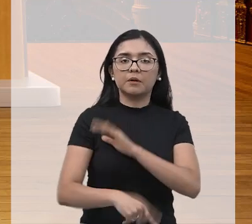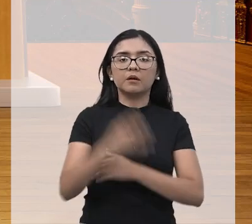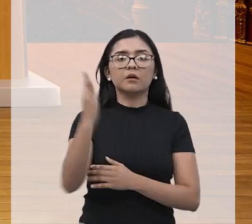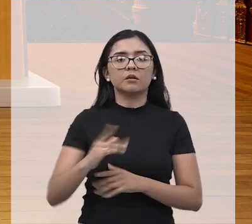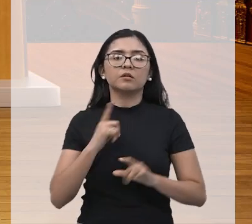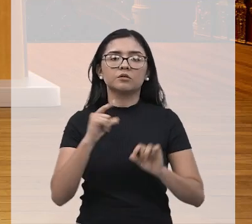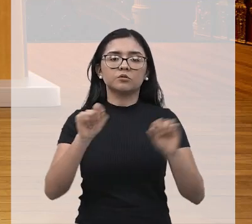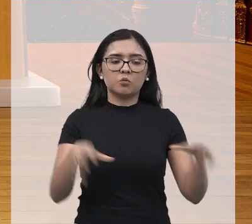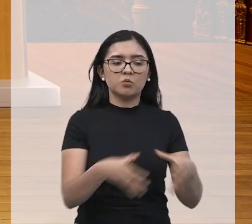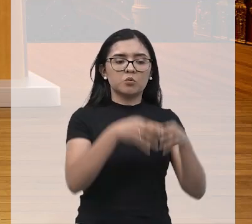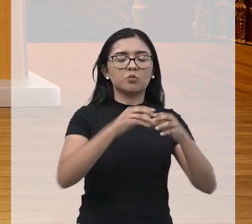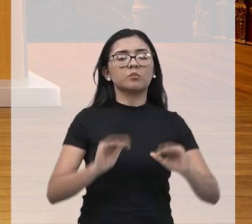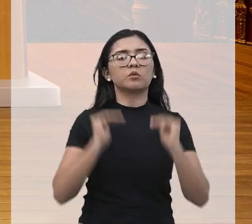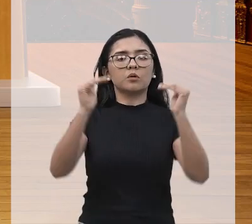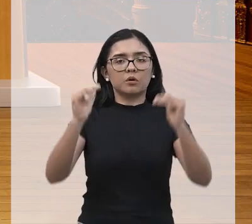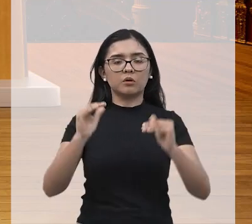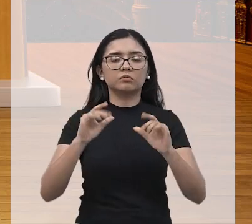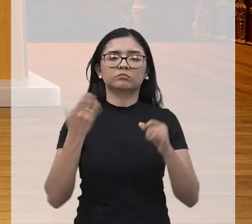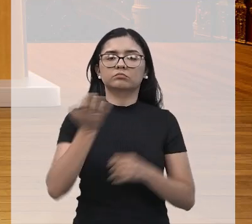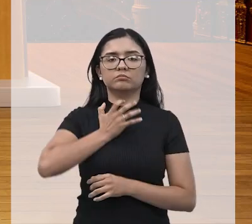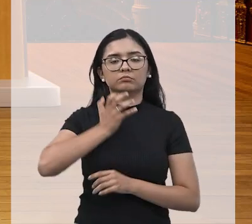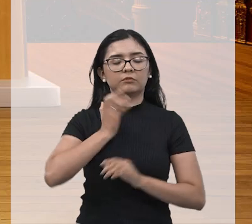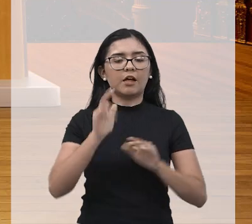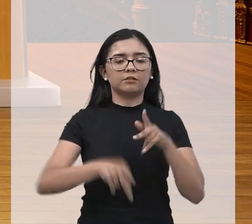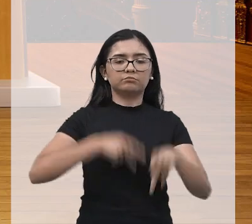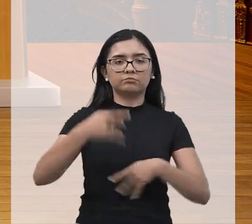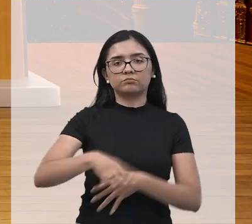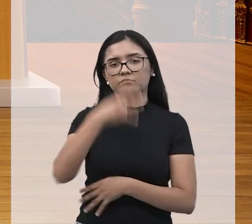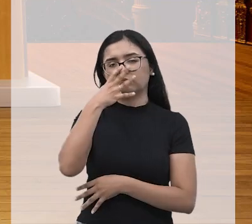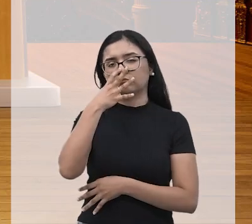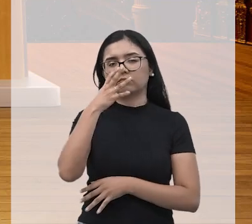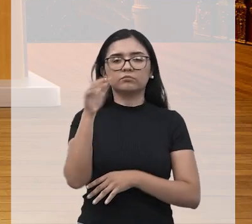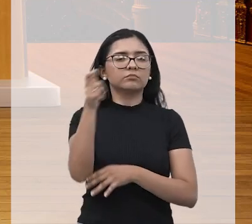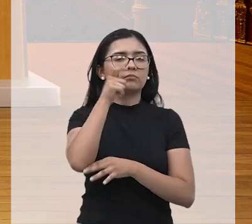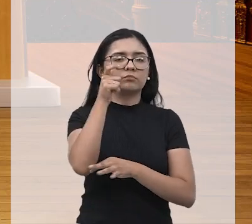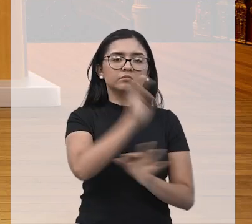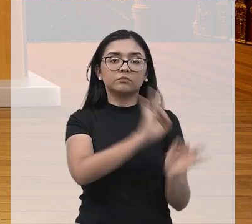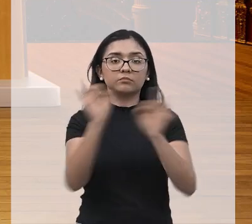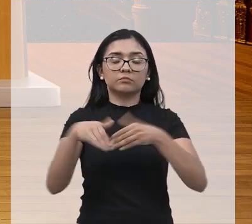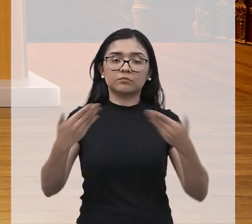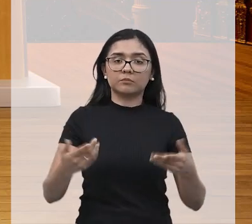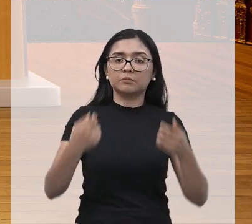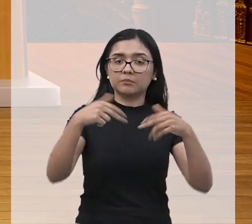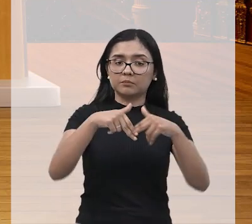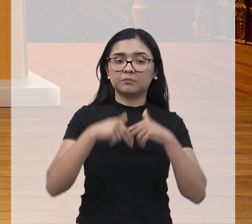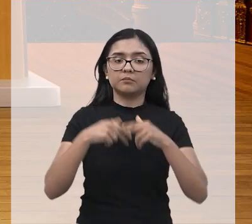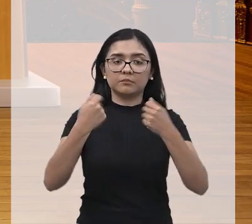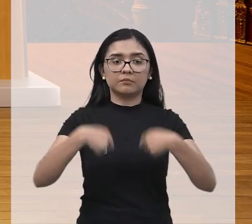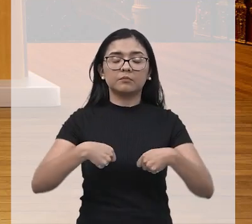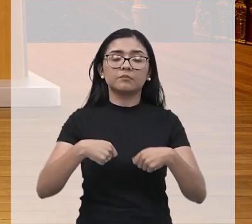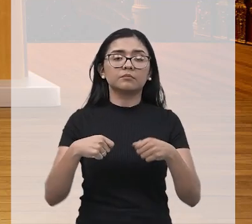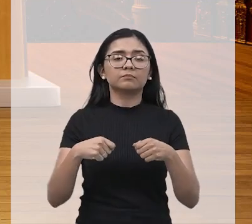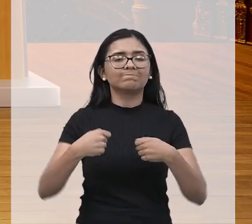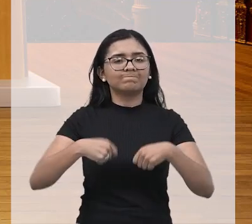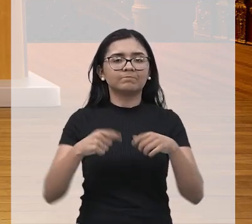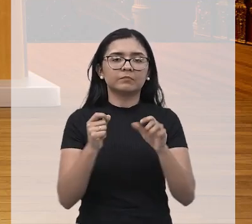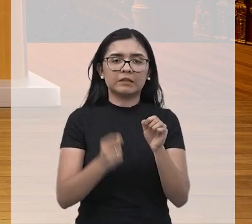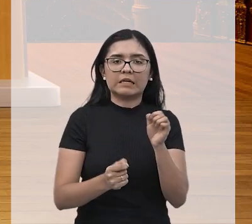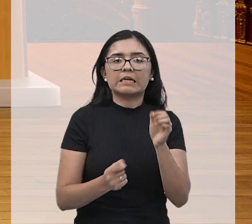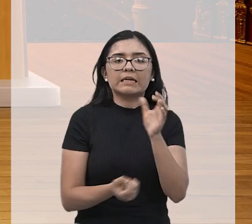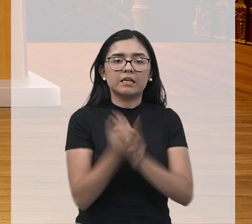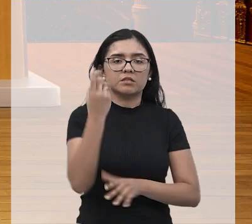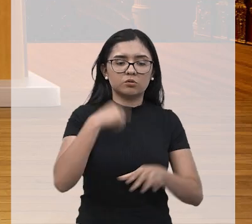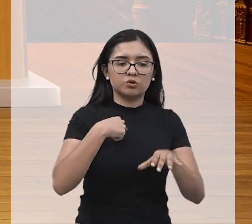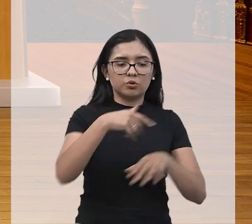a nobreza assistia. Porque a necessidade da criação dos teatros espaços,